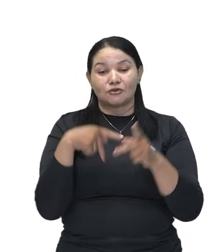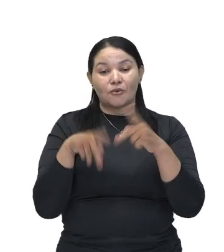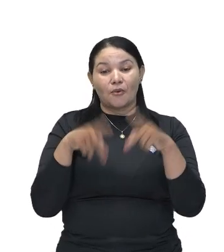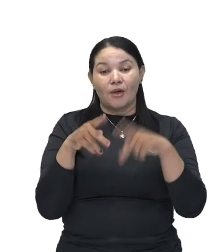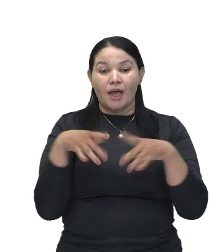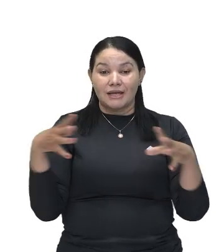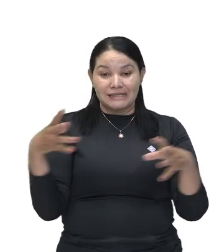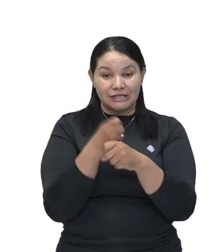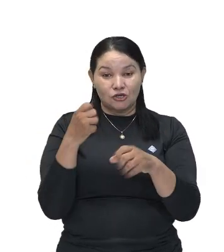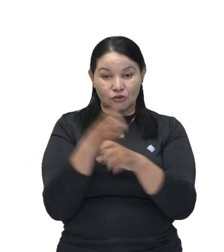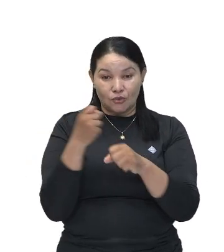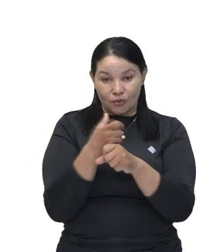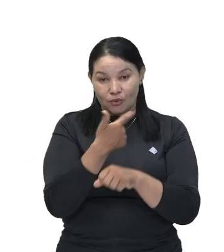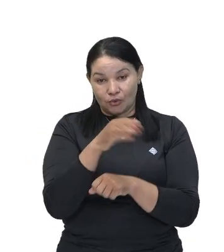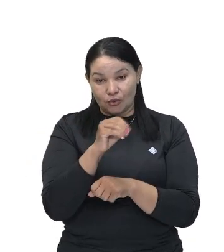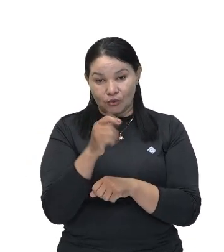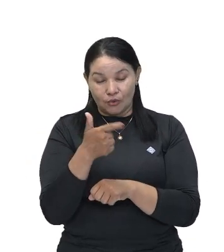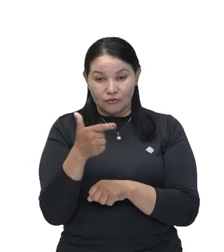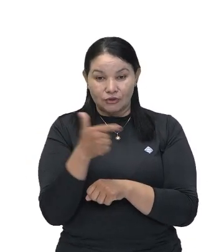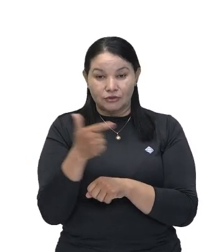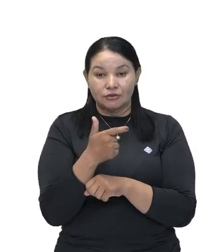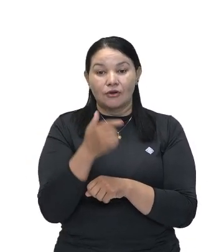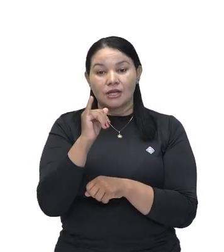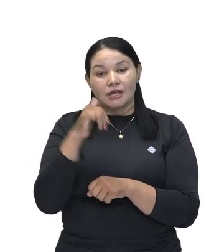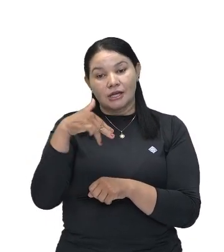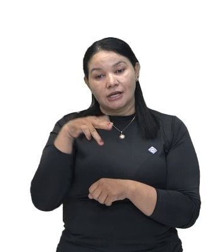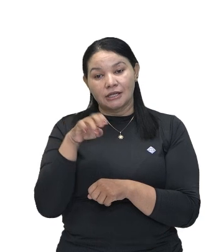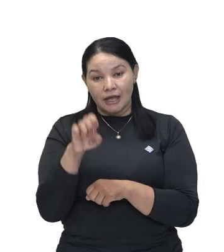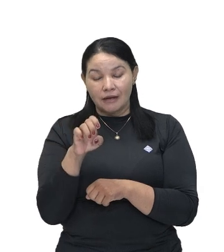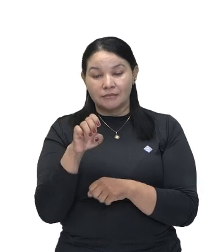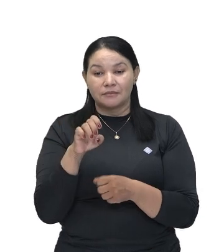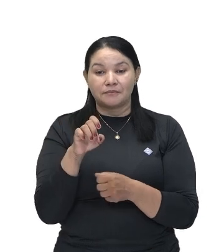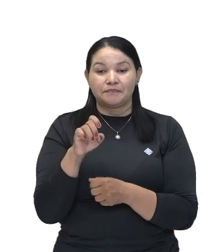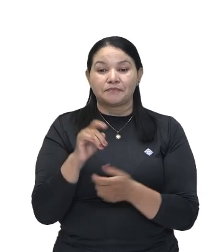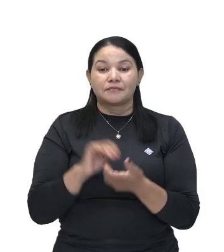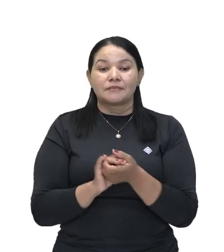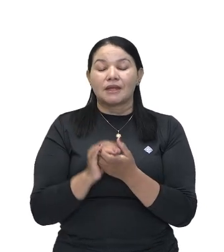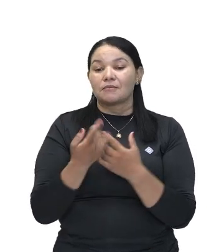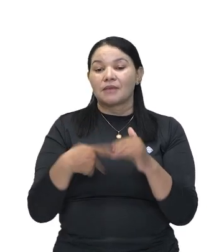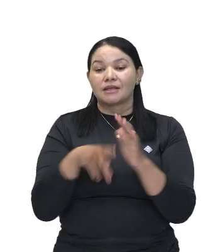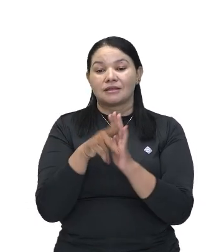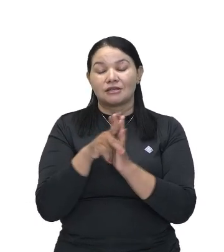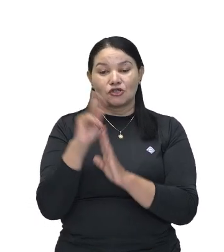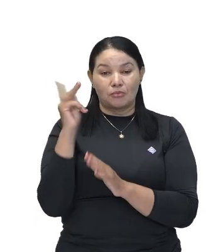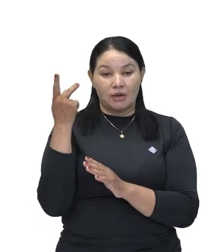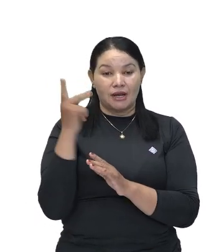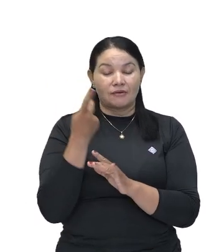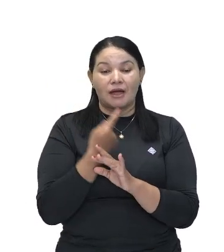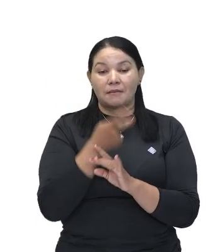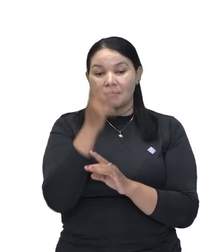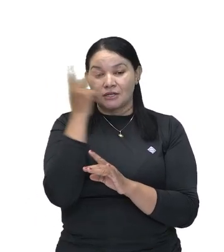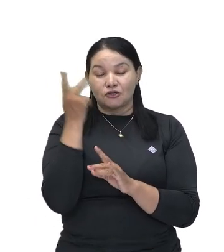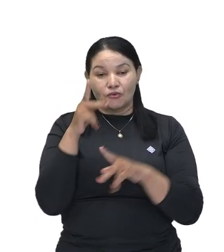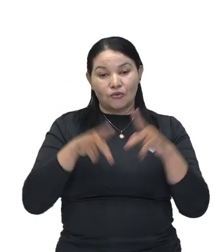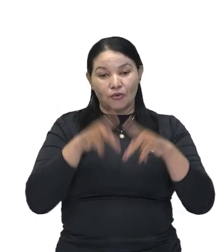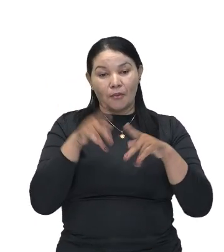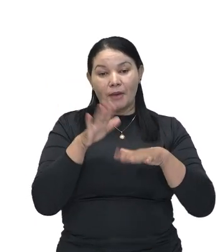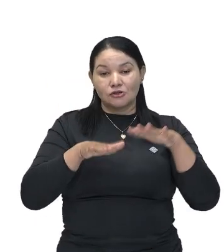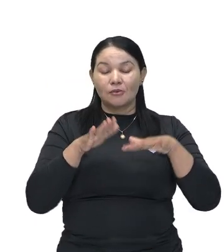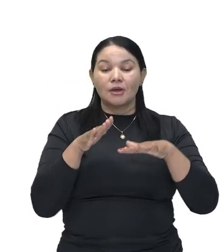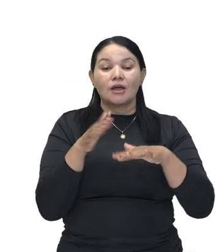censo 2022 do Instituto Nacional de Estatística do Paraguai, a população é em torno